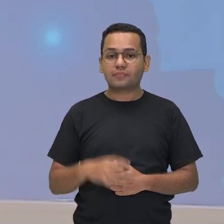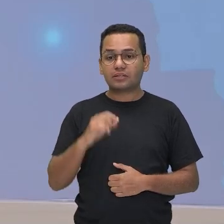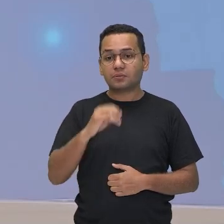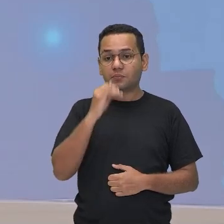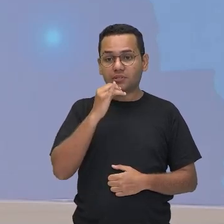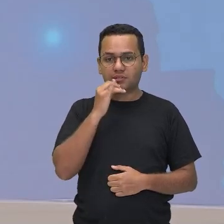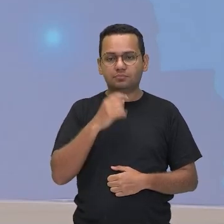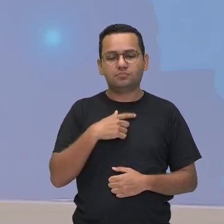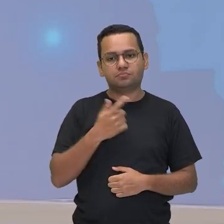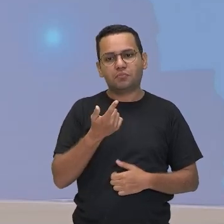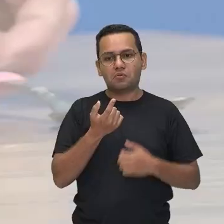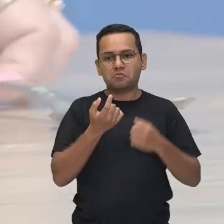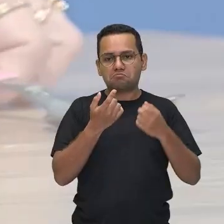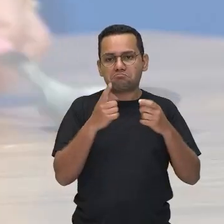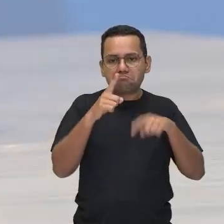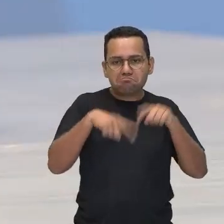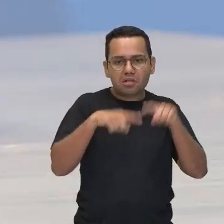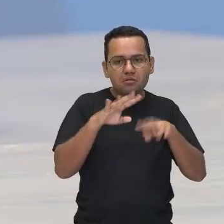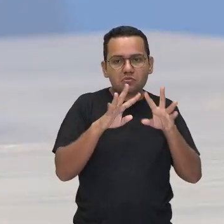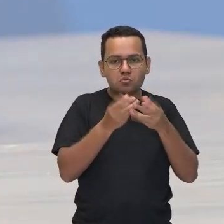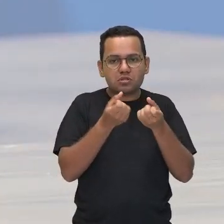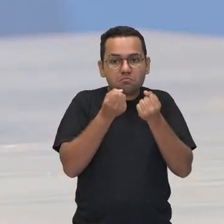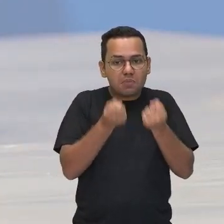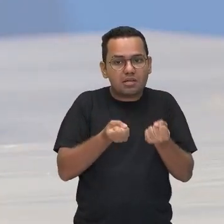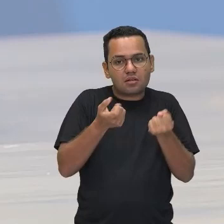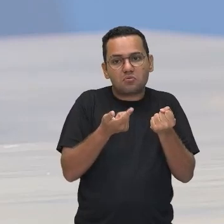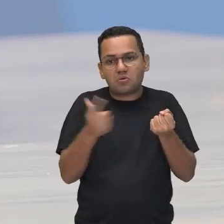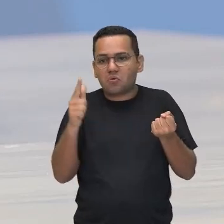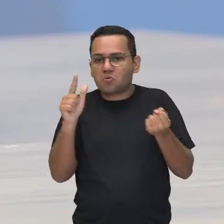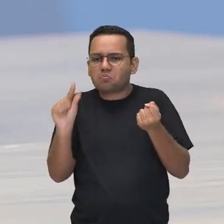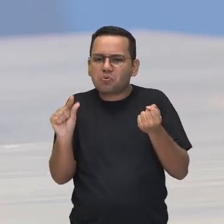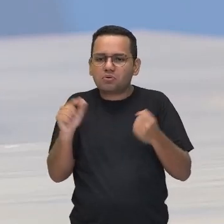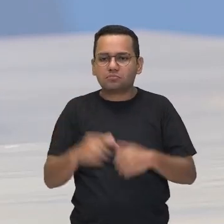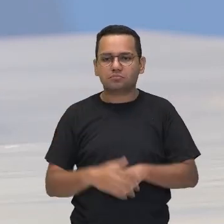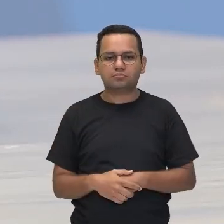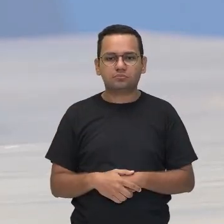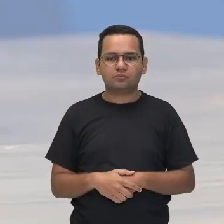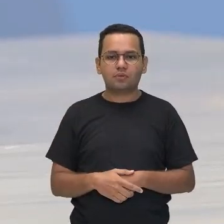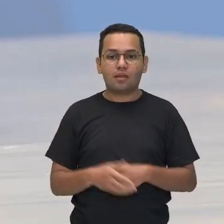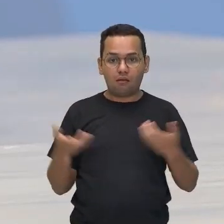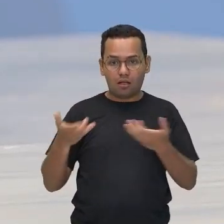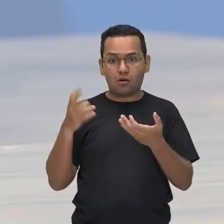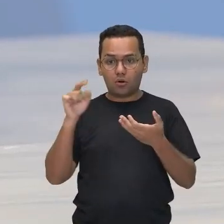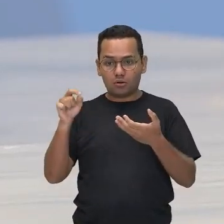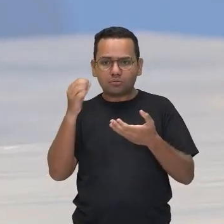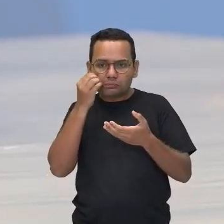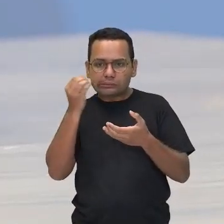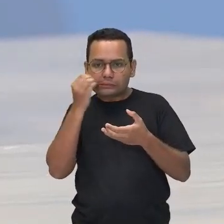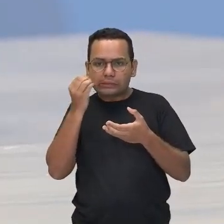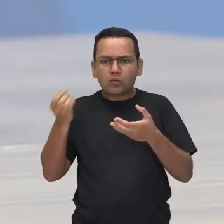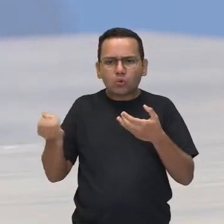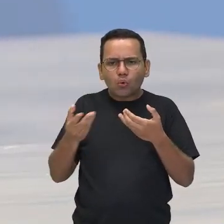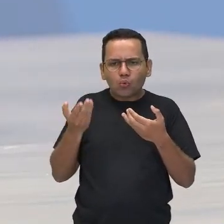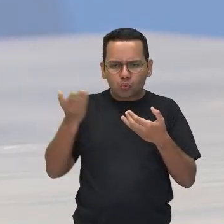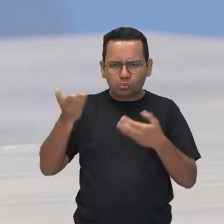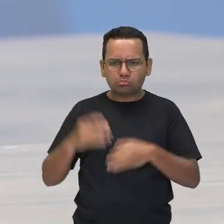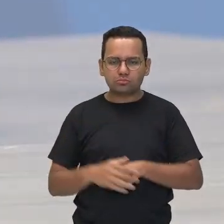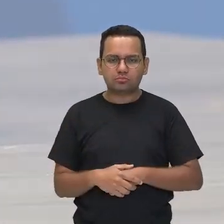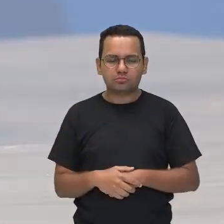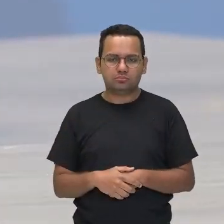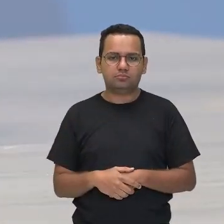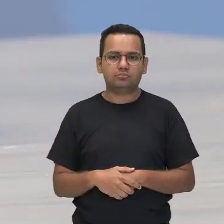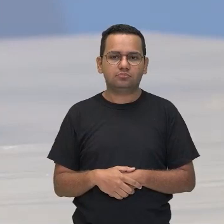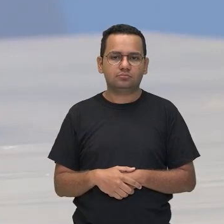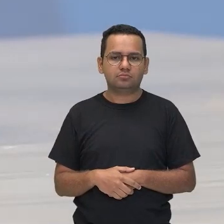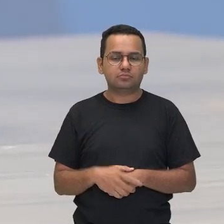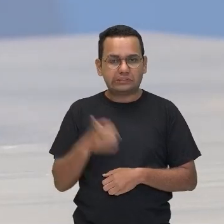mais denso que o outro, tá? Então, aqui nós estamos com o sistema recém-preparado, tá? A gente pode observar